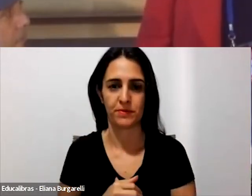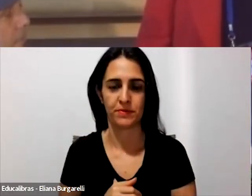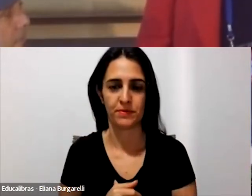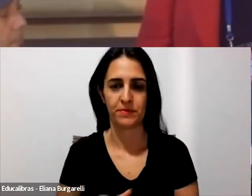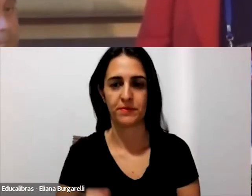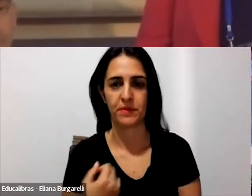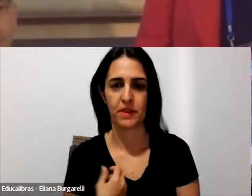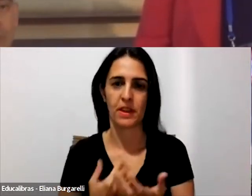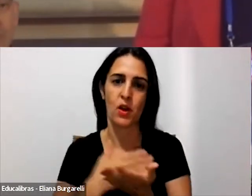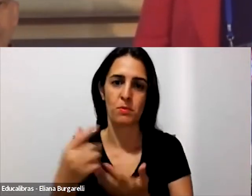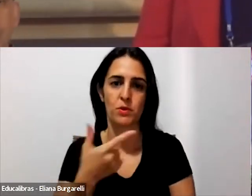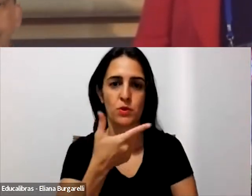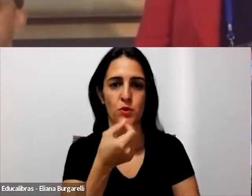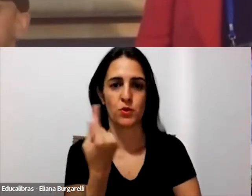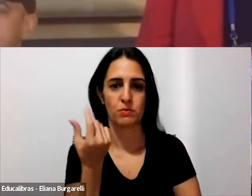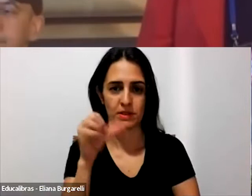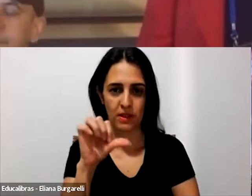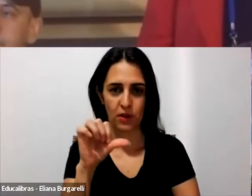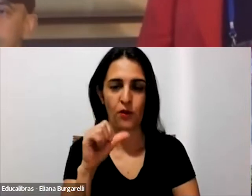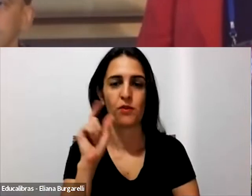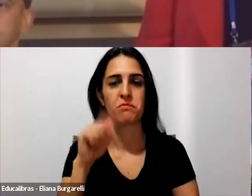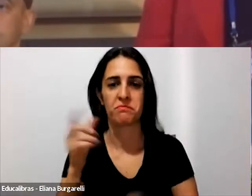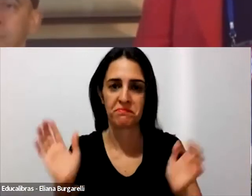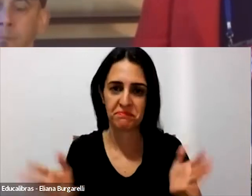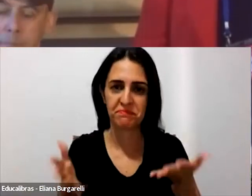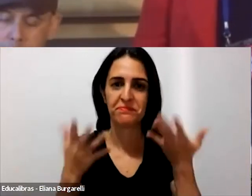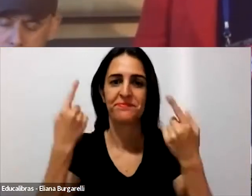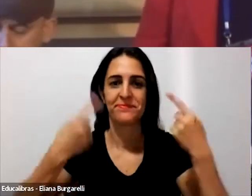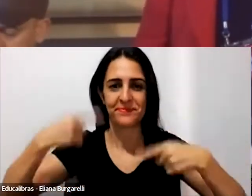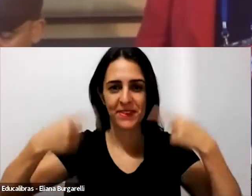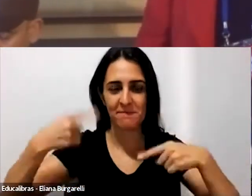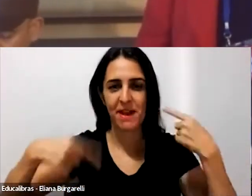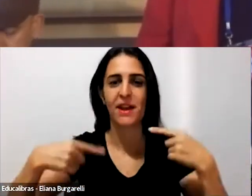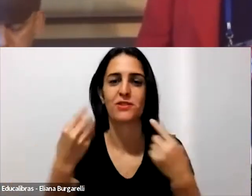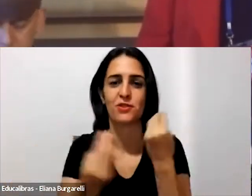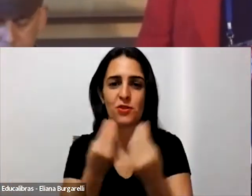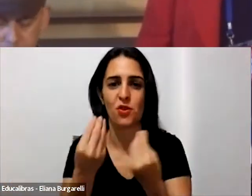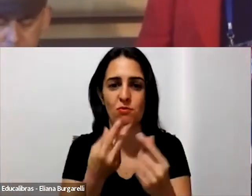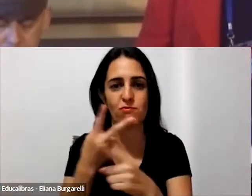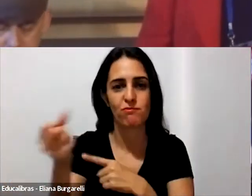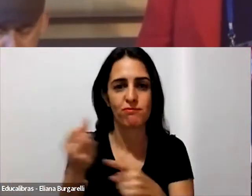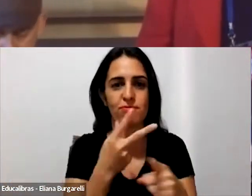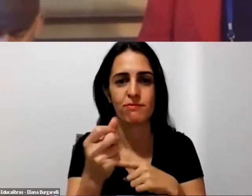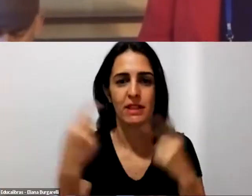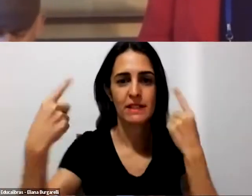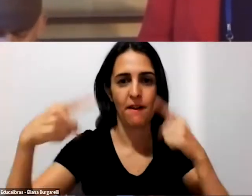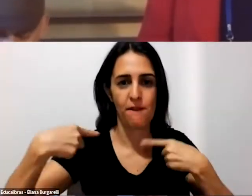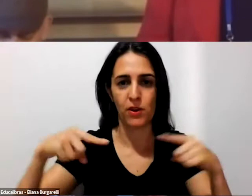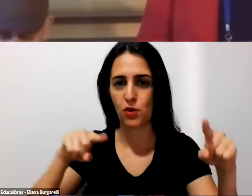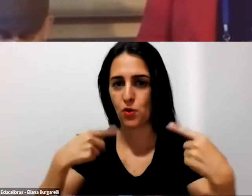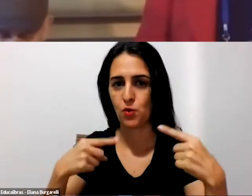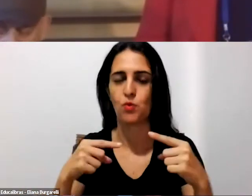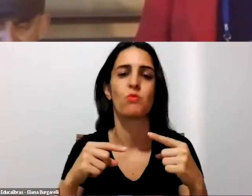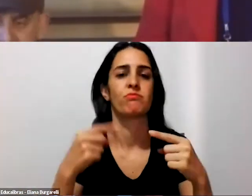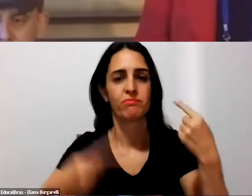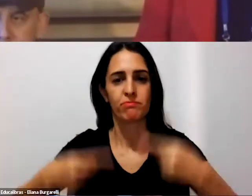em 2019 com o objetivo de promover debates sobre como superar os principais desafios políticos,